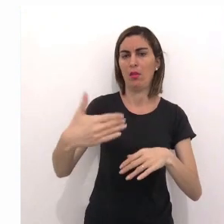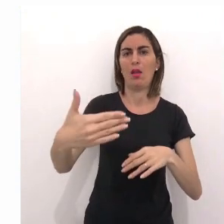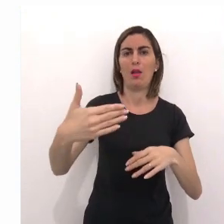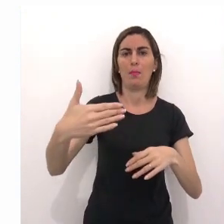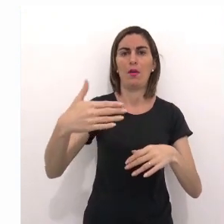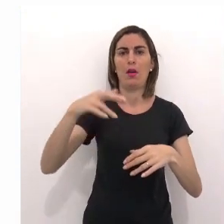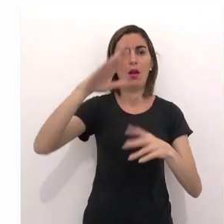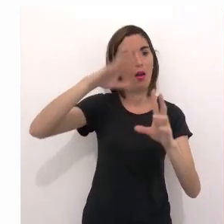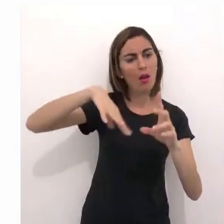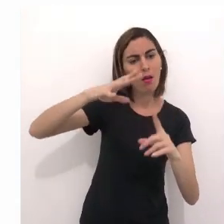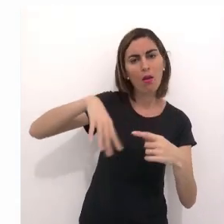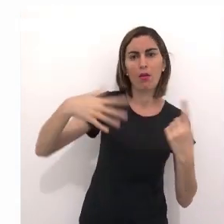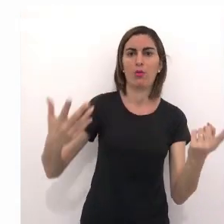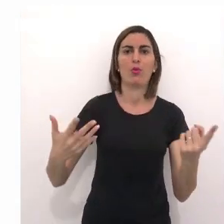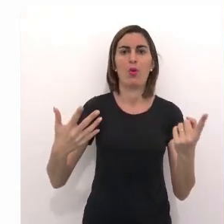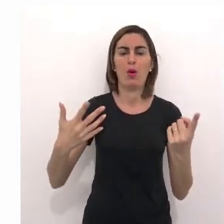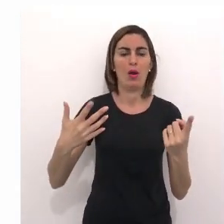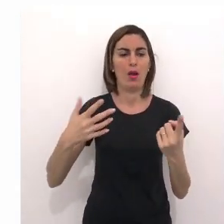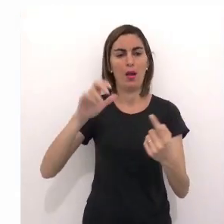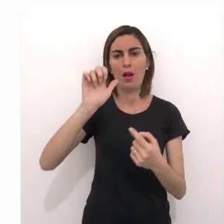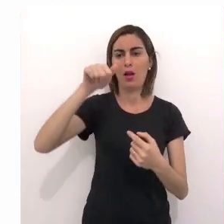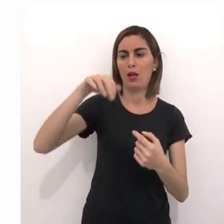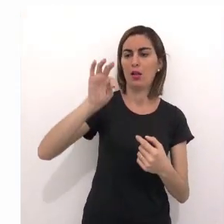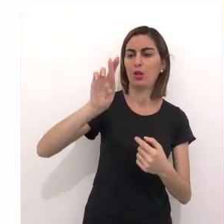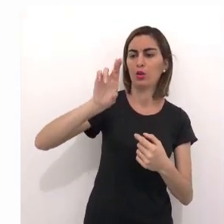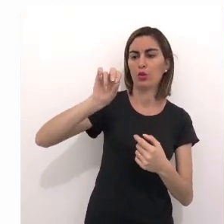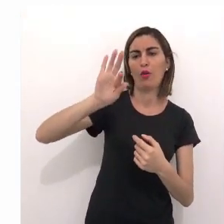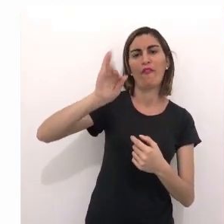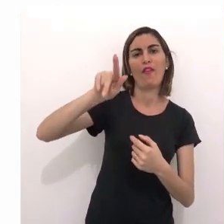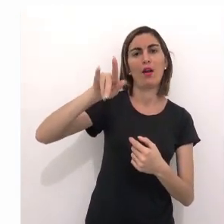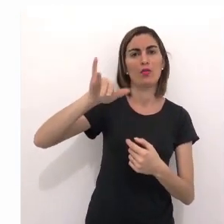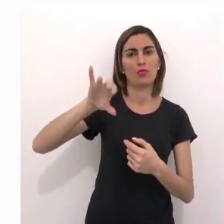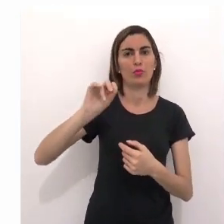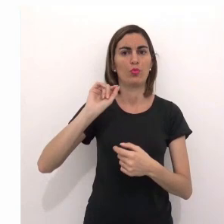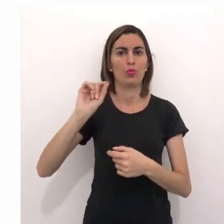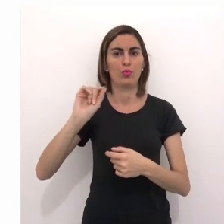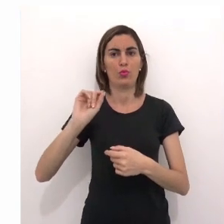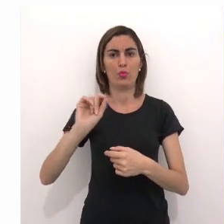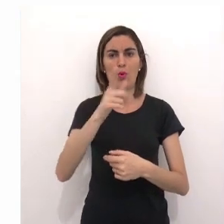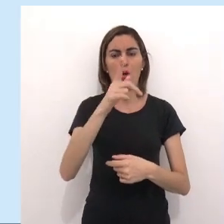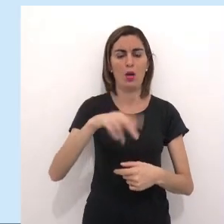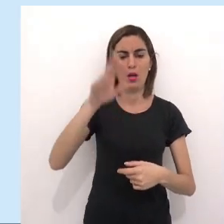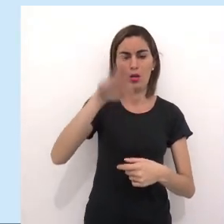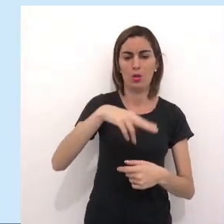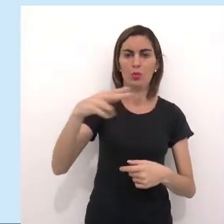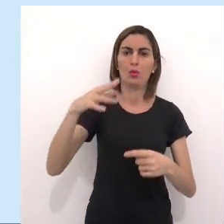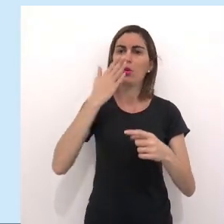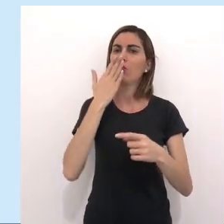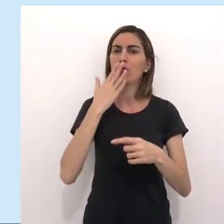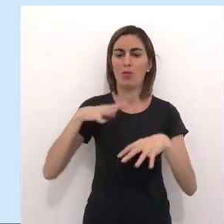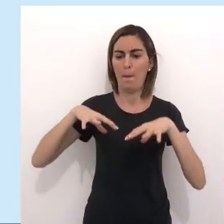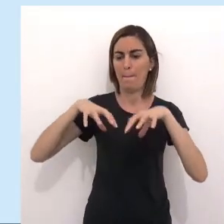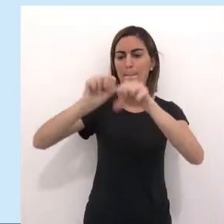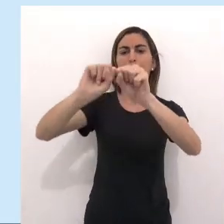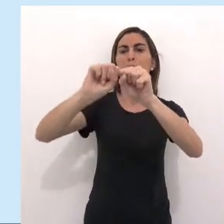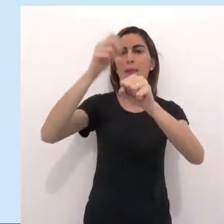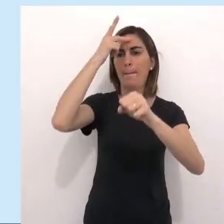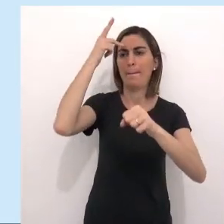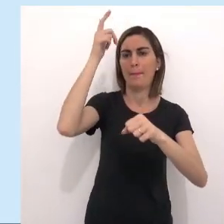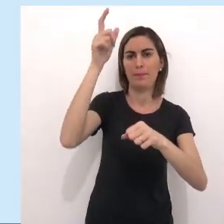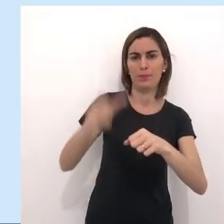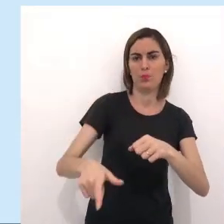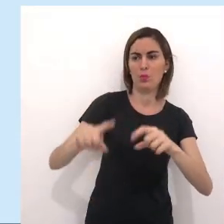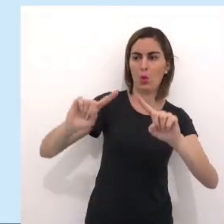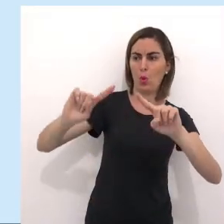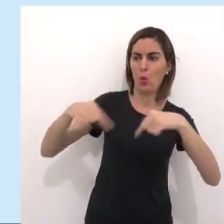rituais antrofágicos. É isso. Ou seja, aquele ritual que os índios pegavam os seus inimigos, é